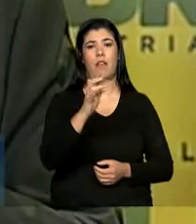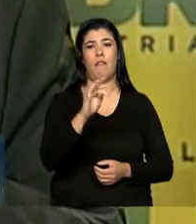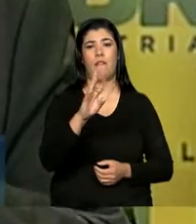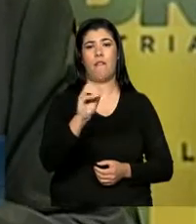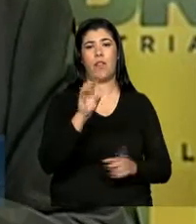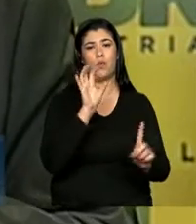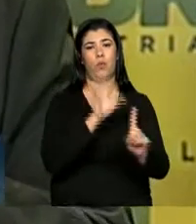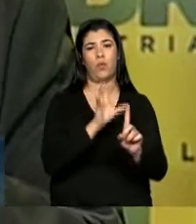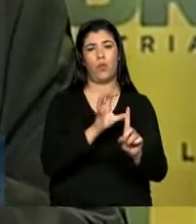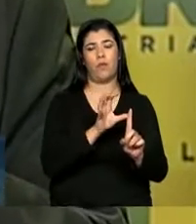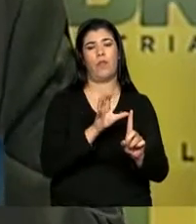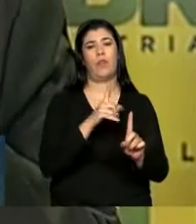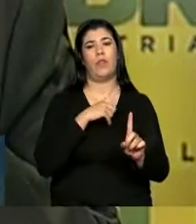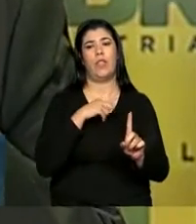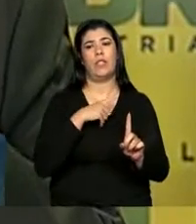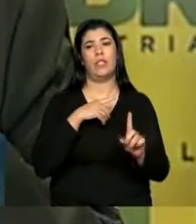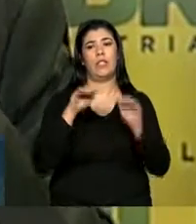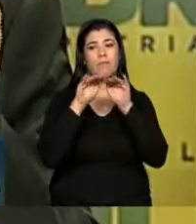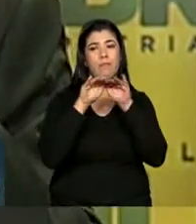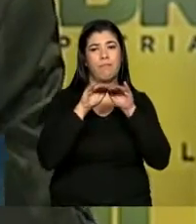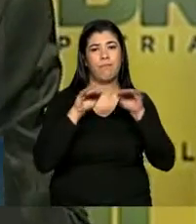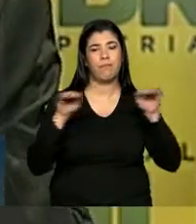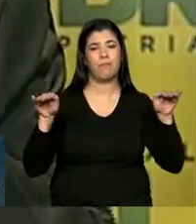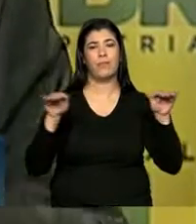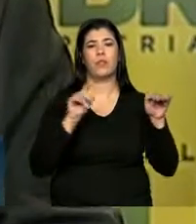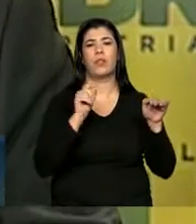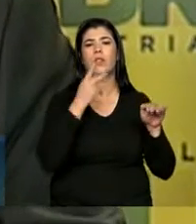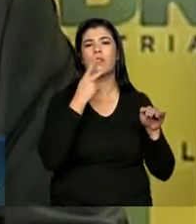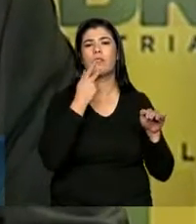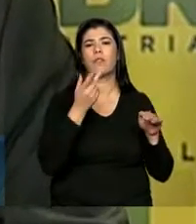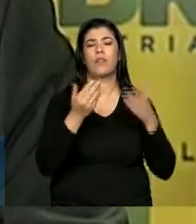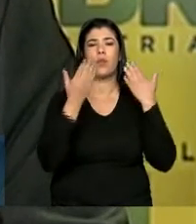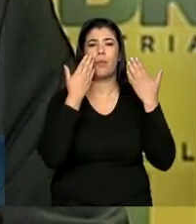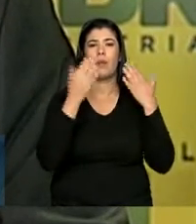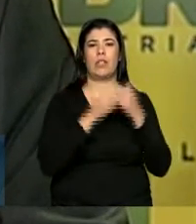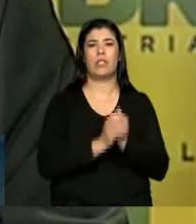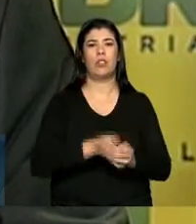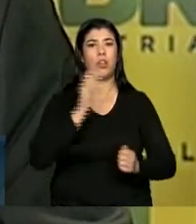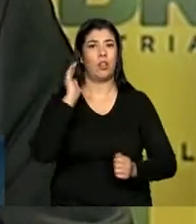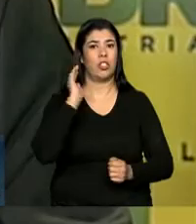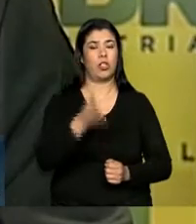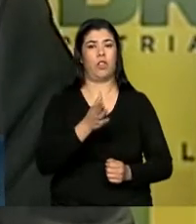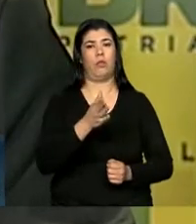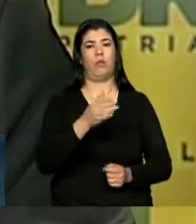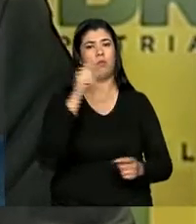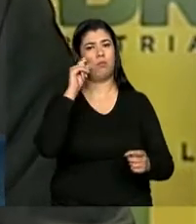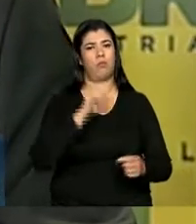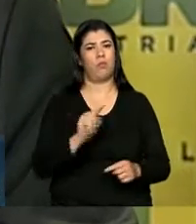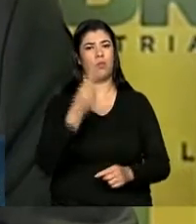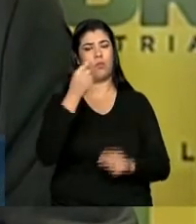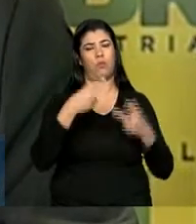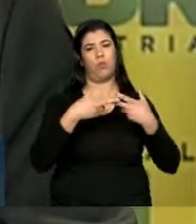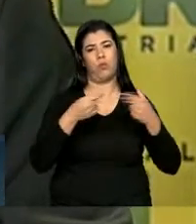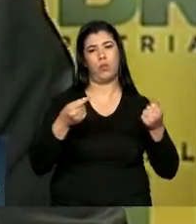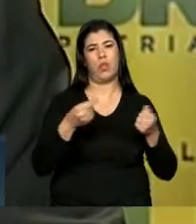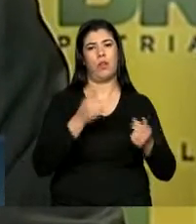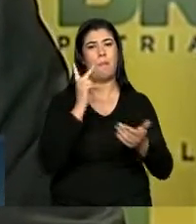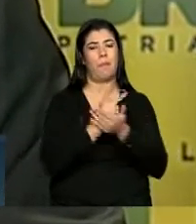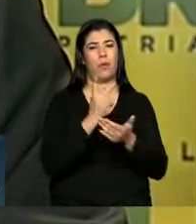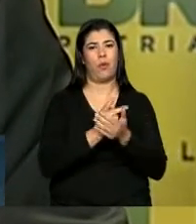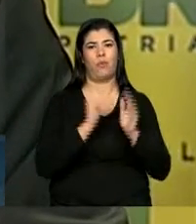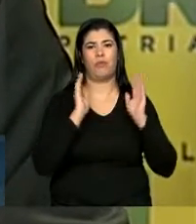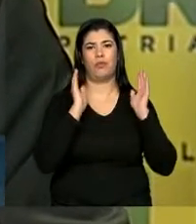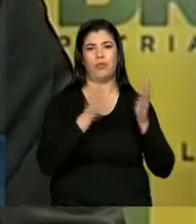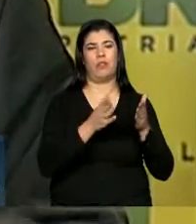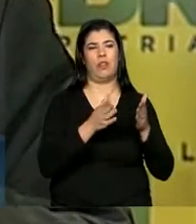há, o ministro falou e eu repito, bala de prata. Bala de prata é um fator só, entende? Se nós não vamos resolver o problema da educação com um